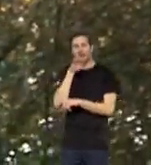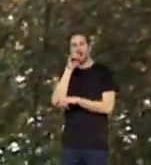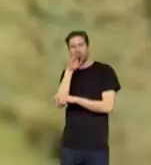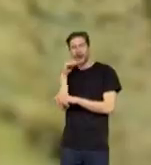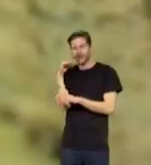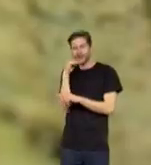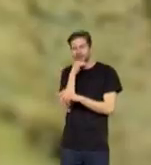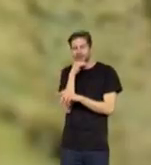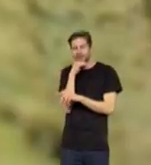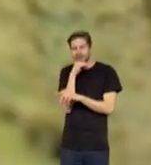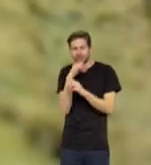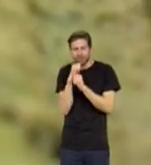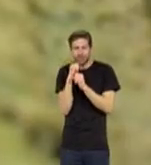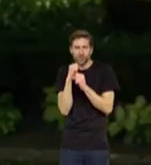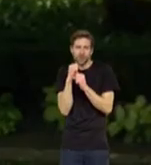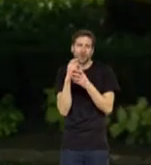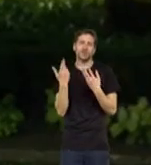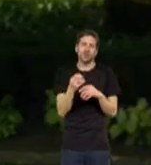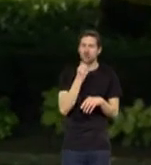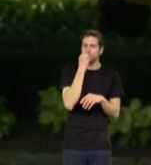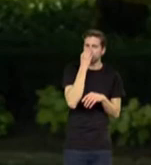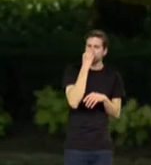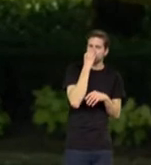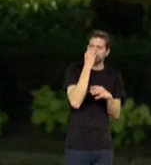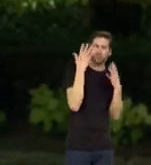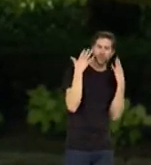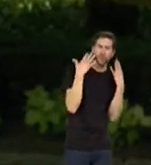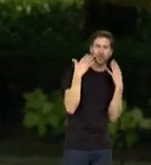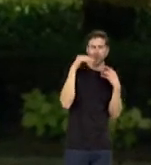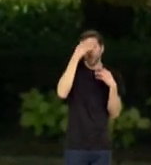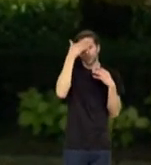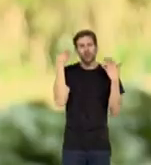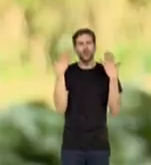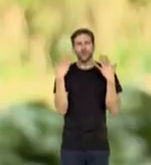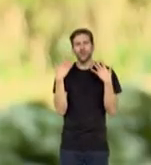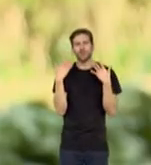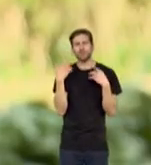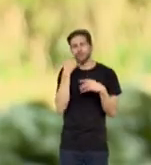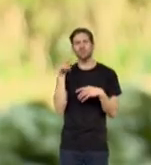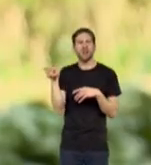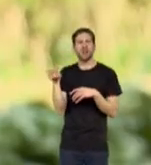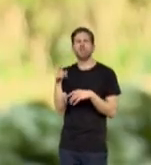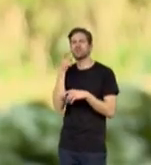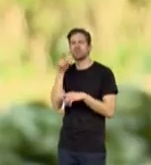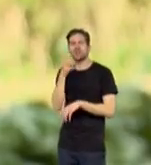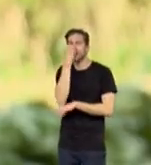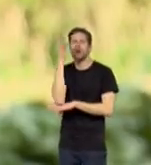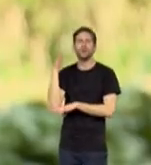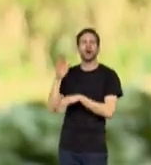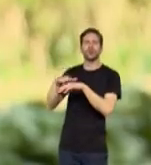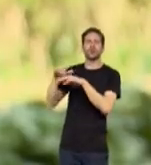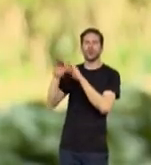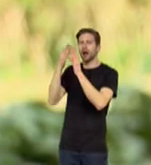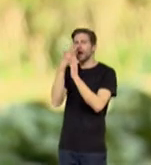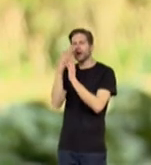inverno, e digamos a primavera e verão. O verão mesmo já gosto novamente da mata, porque é um espaço mais fechado,